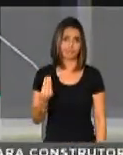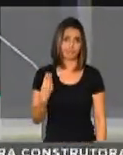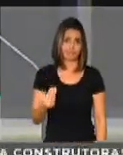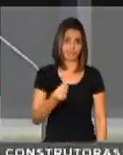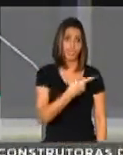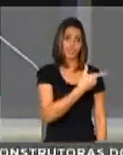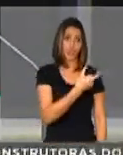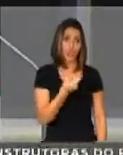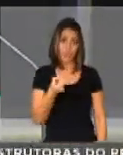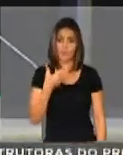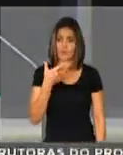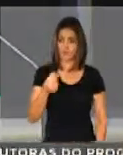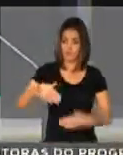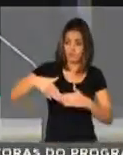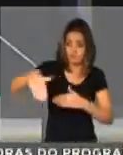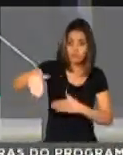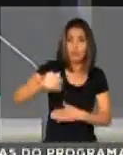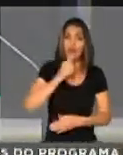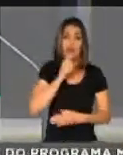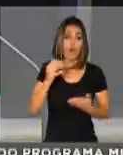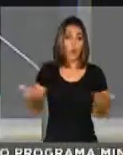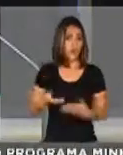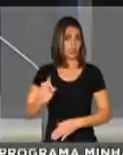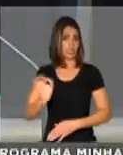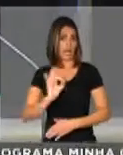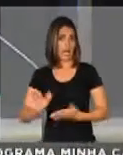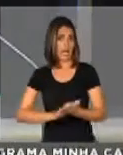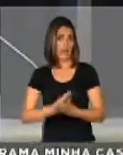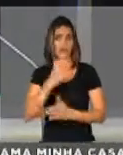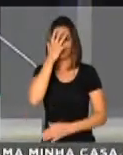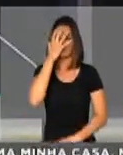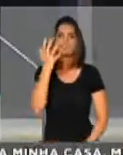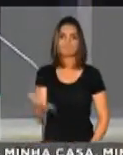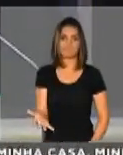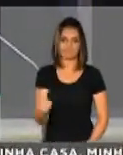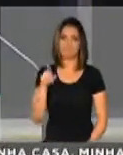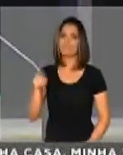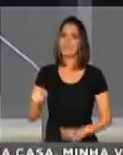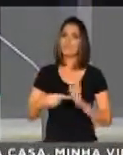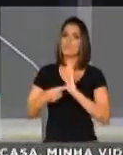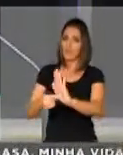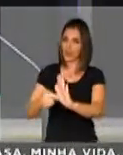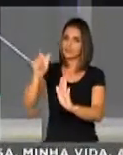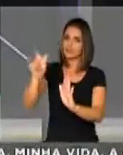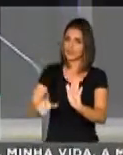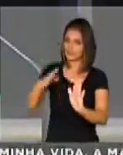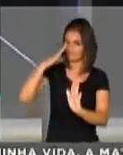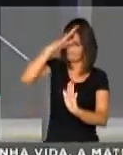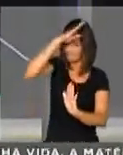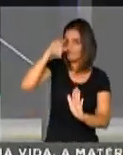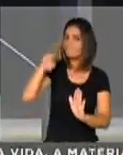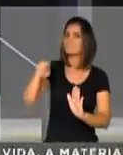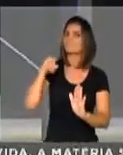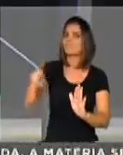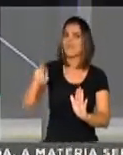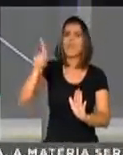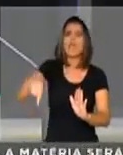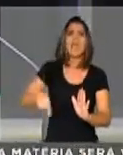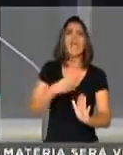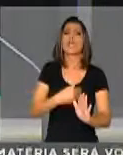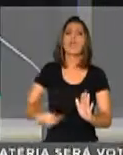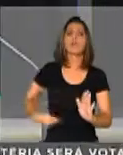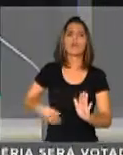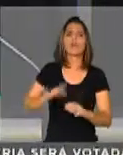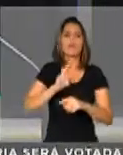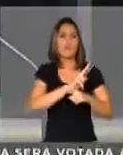em 2020 desmascara o governo Bolsonaro. O governo Bolsonaro é um